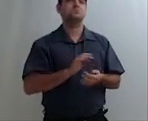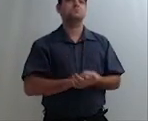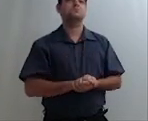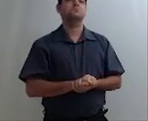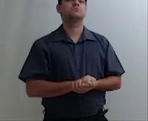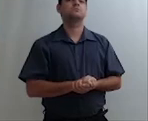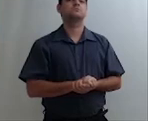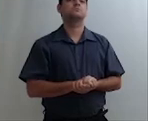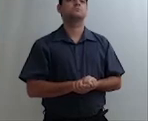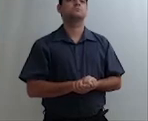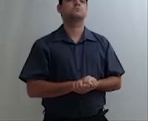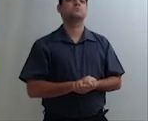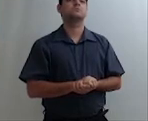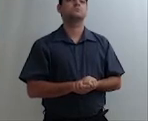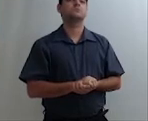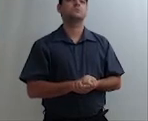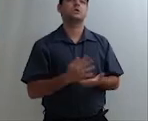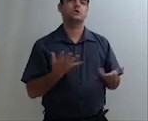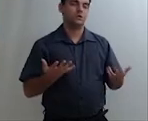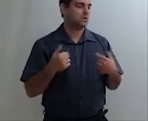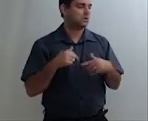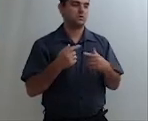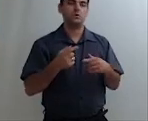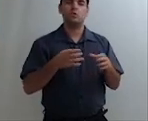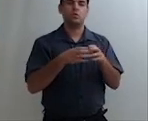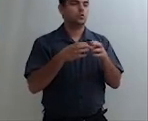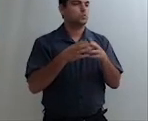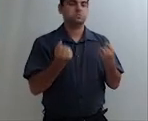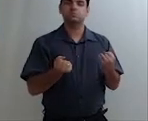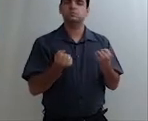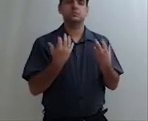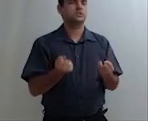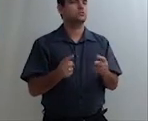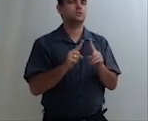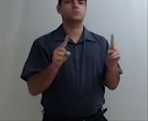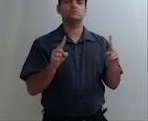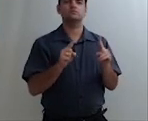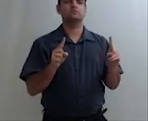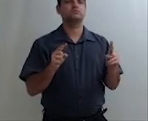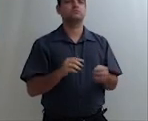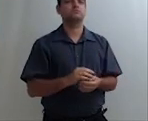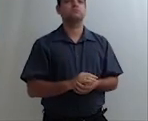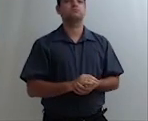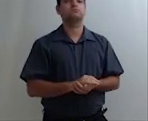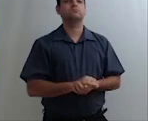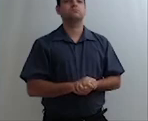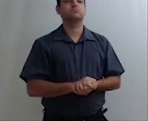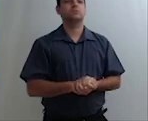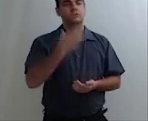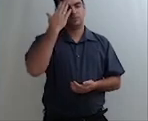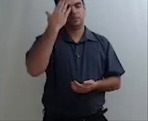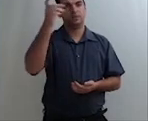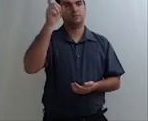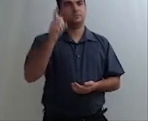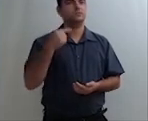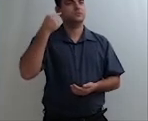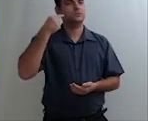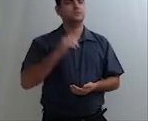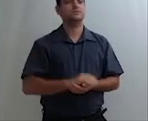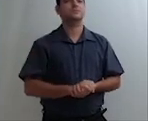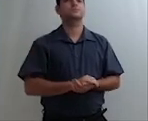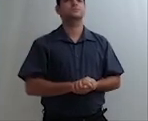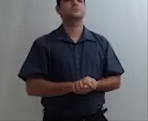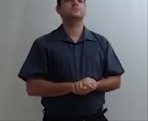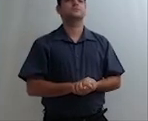assim recurso ordinário desprovido por unanimidade nos termos do voto o relator Muito obrigado Dr Leandro